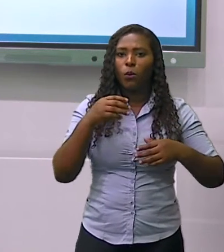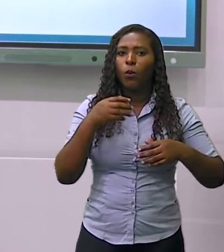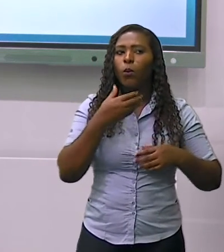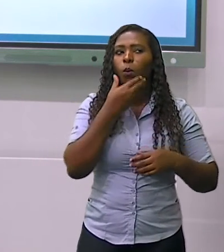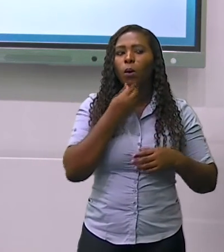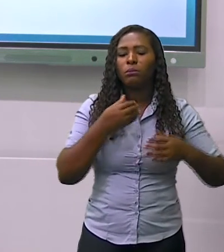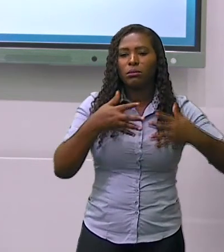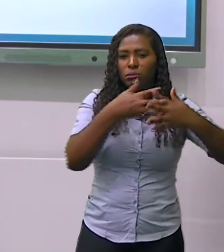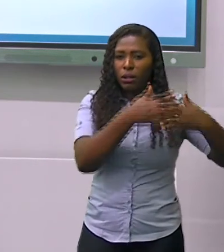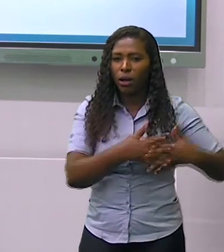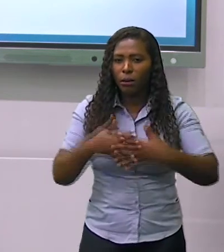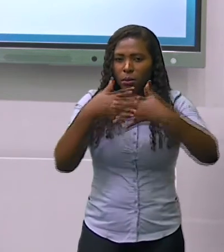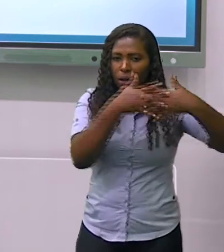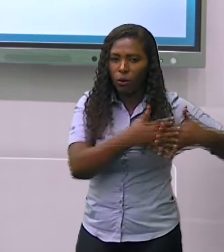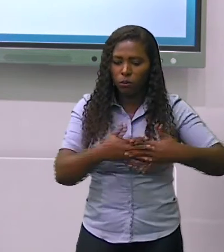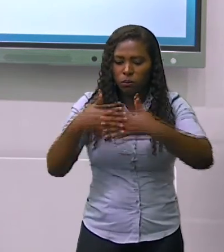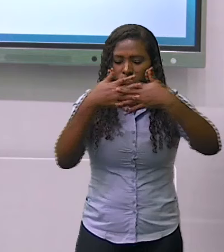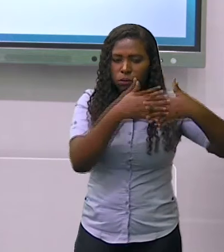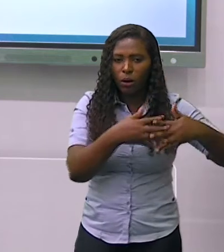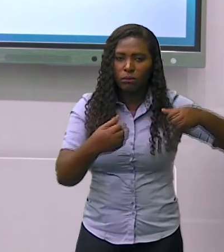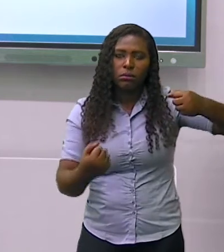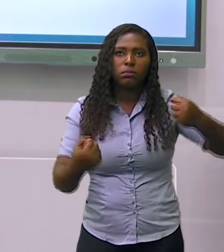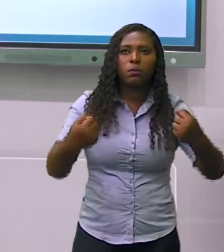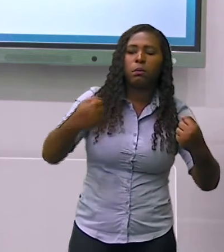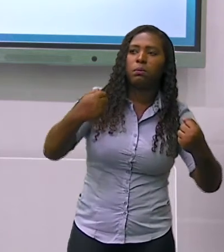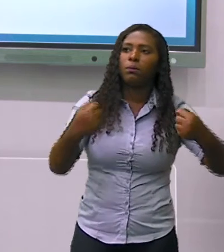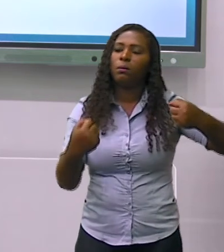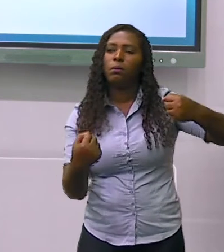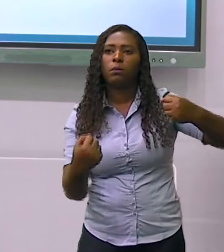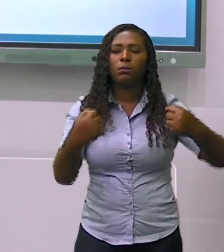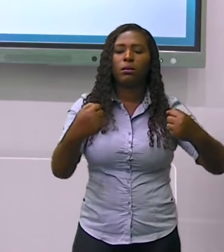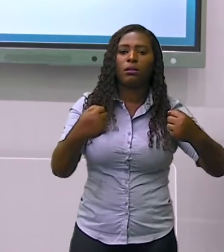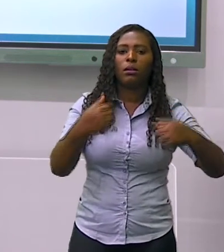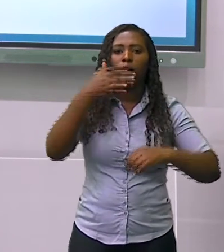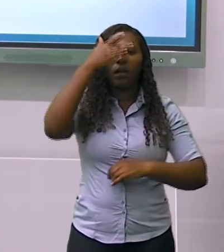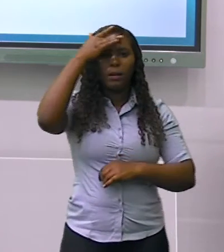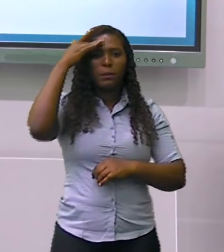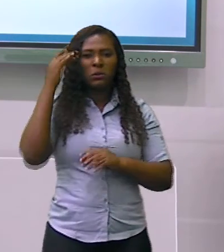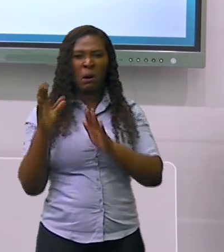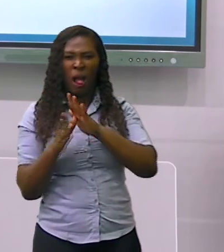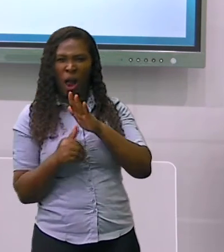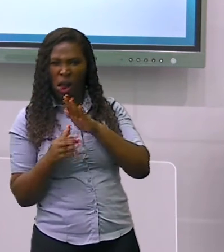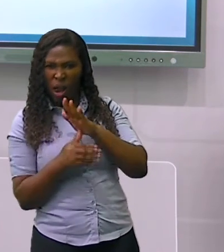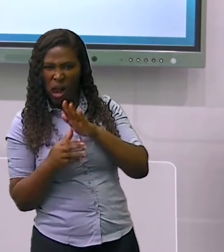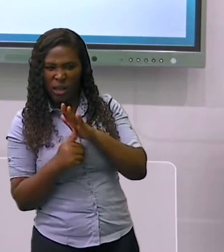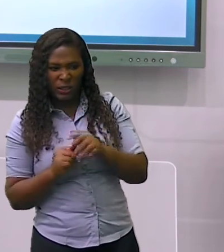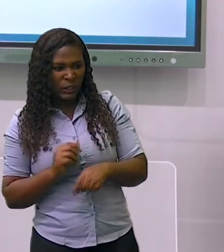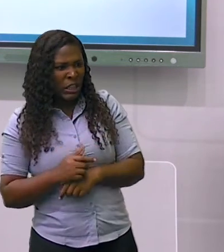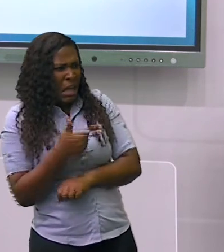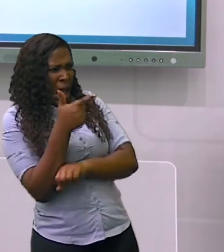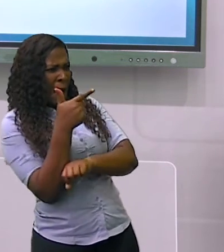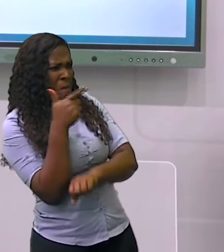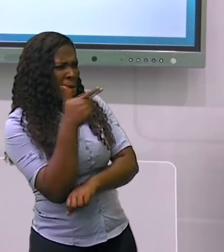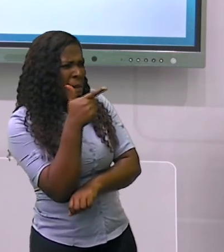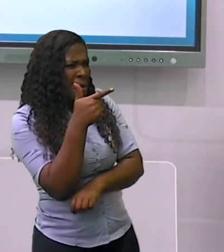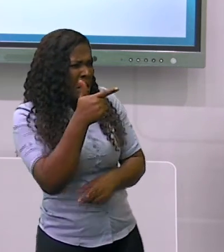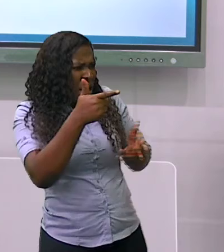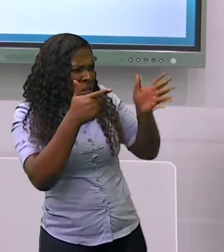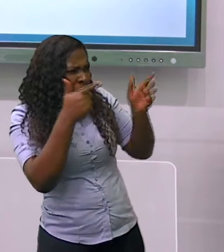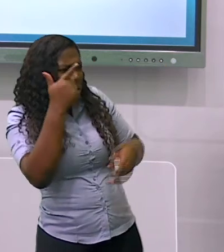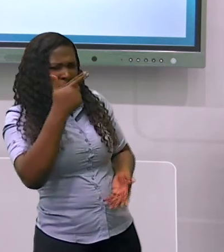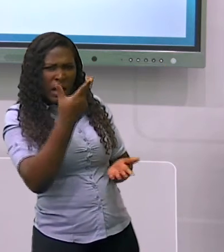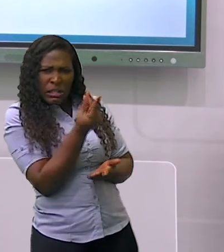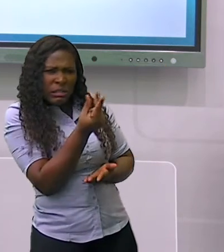uma vez que resulta em grandes prejuízos financeiros para o país.